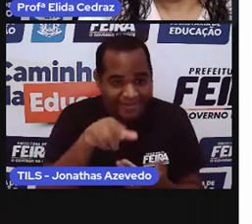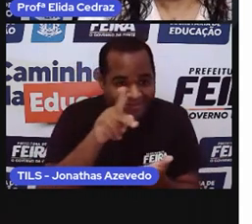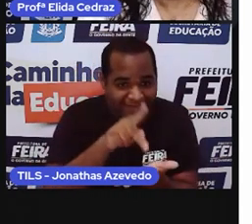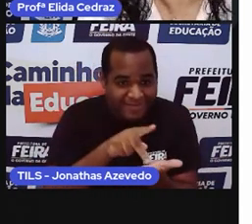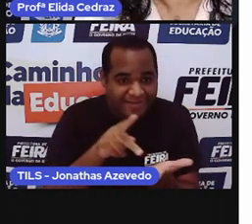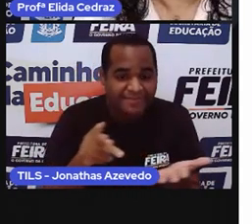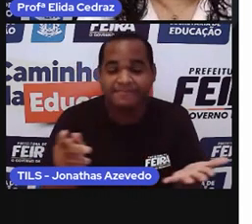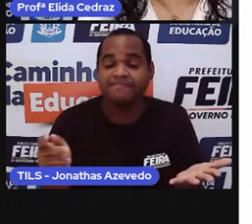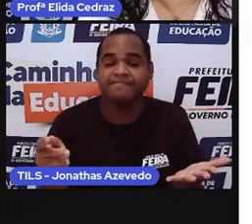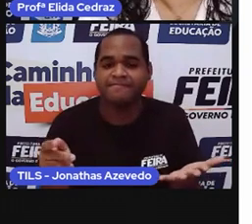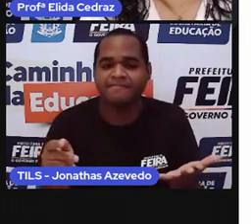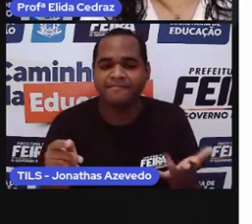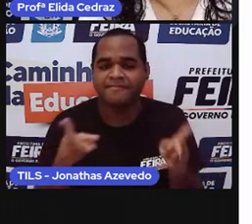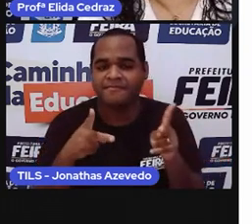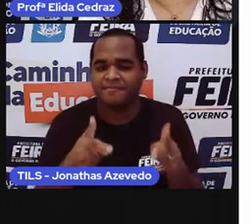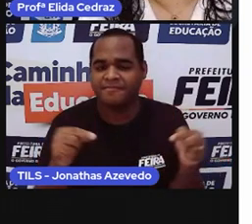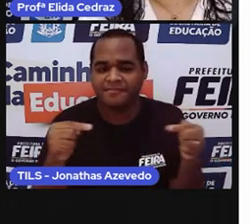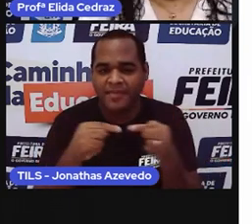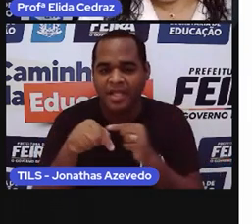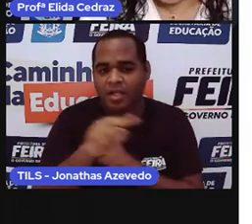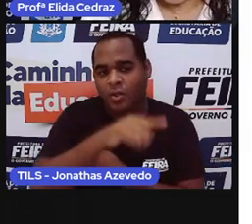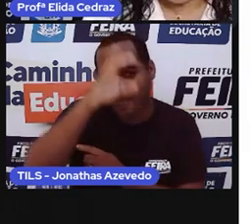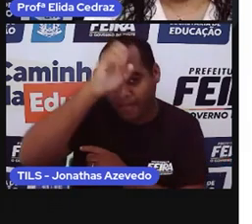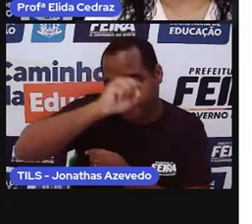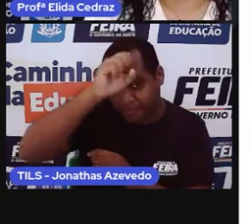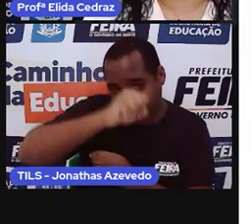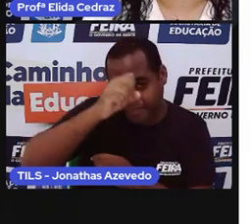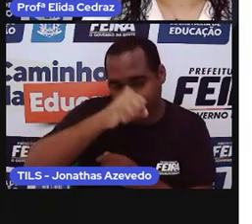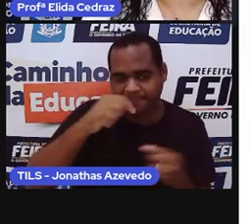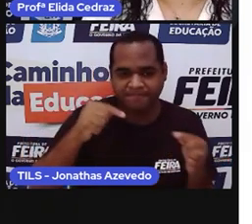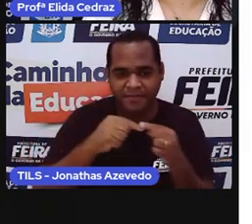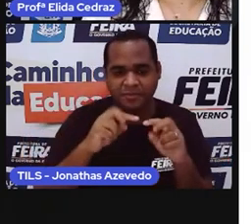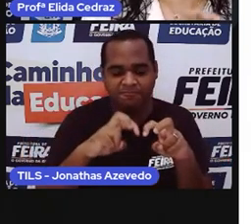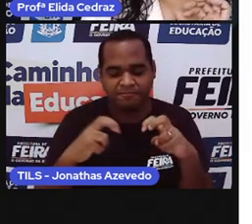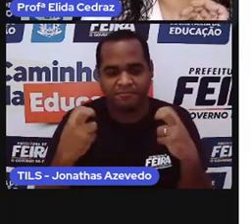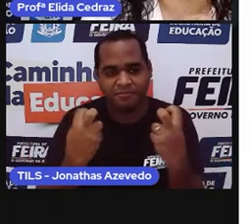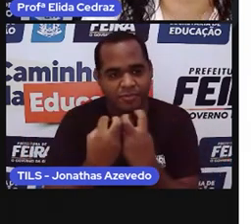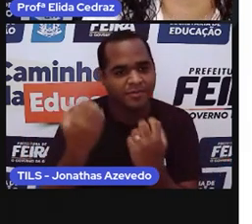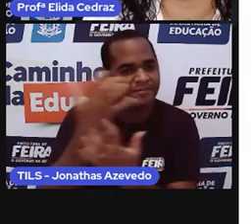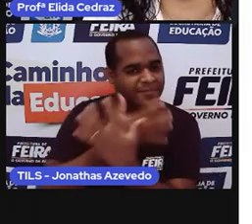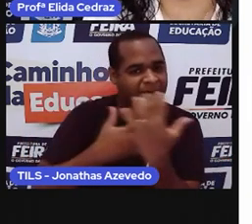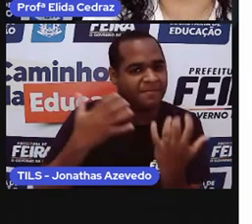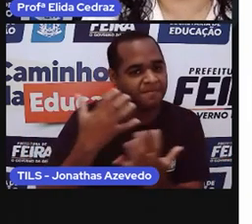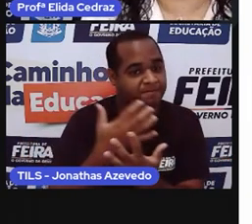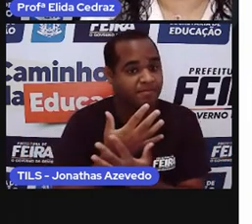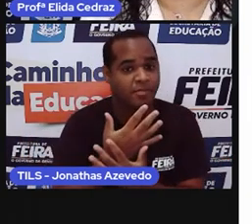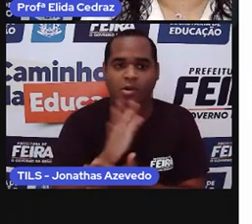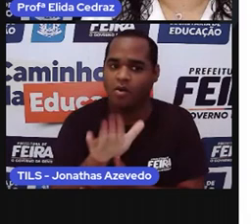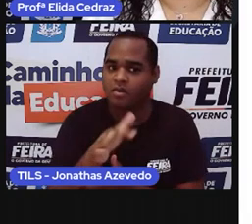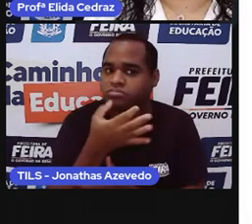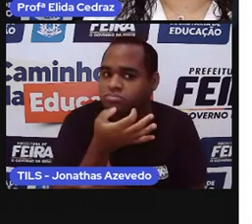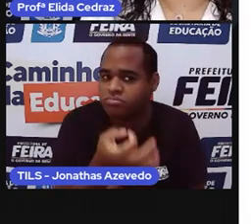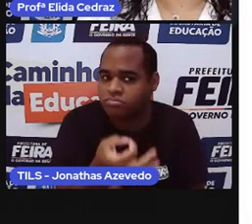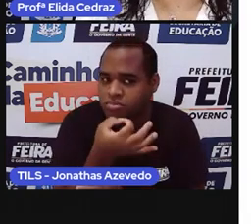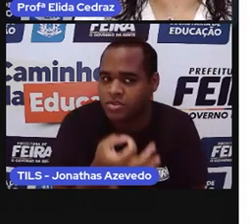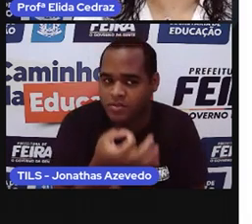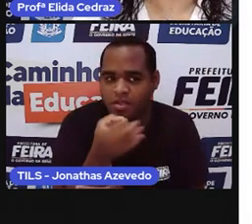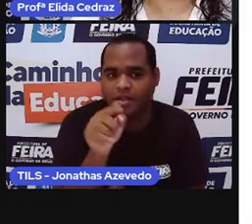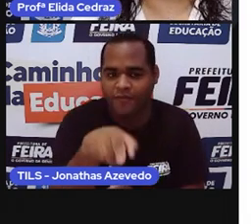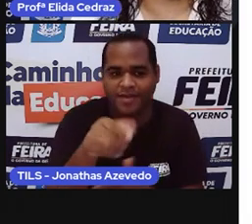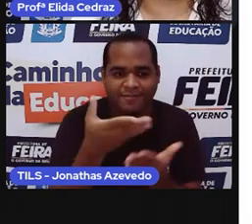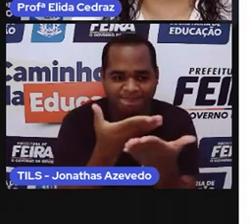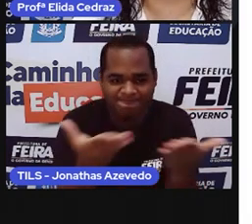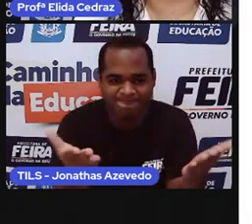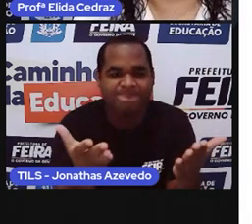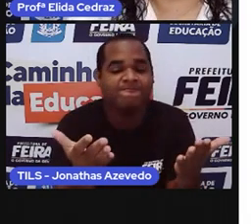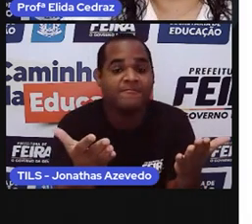verdade? Vamos continuar aprendendo mais sobre cantigas de roda? Tem uma dica para você.